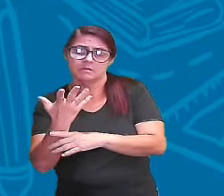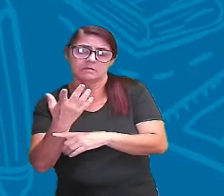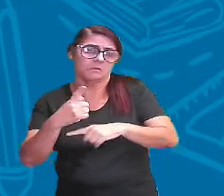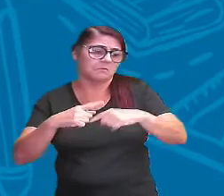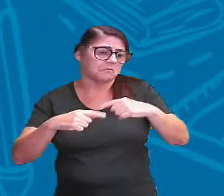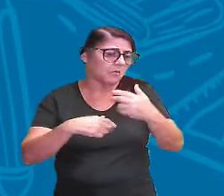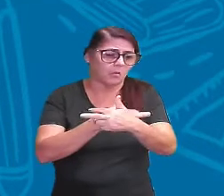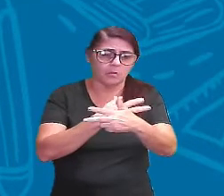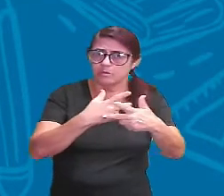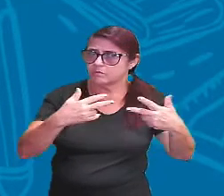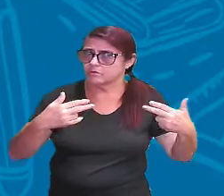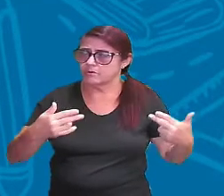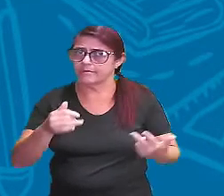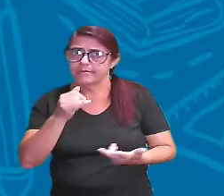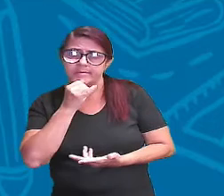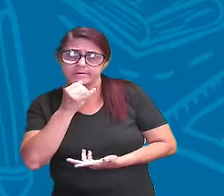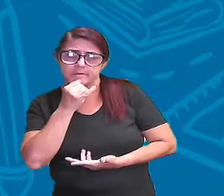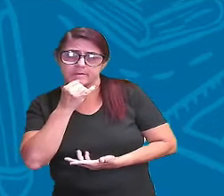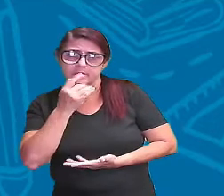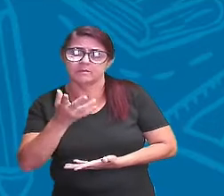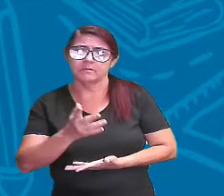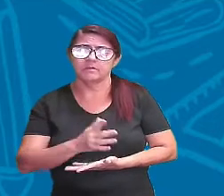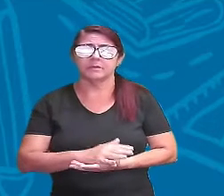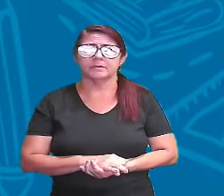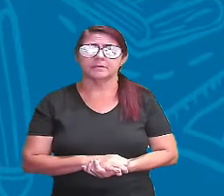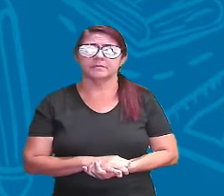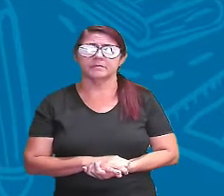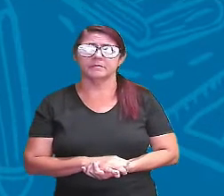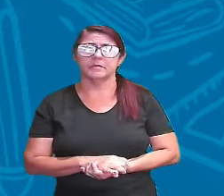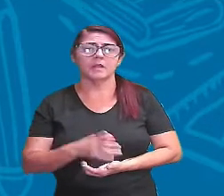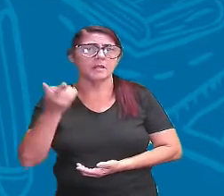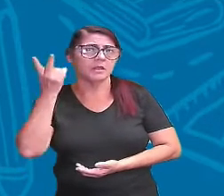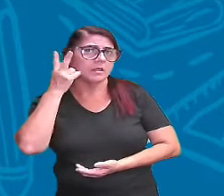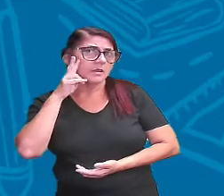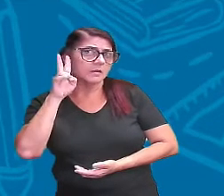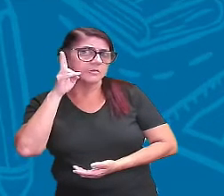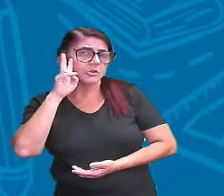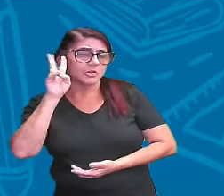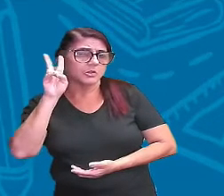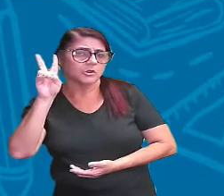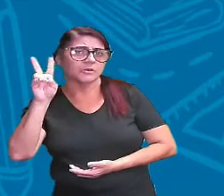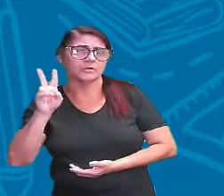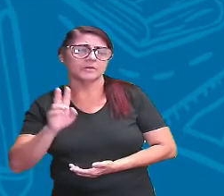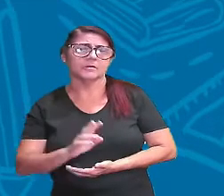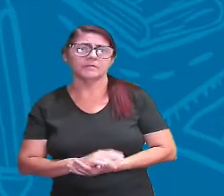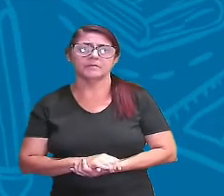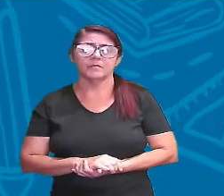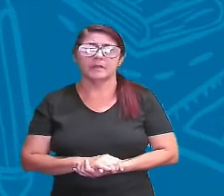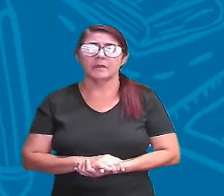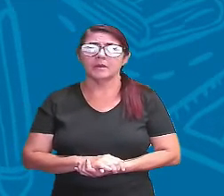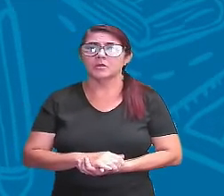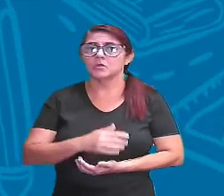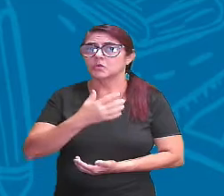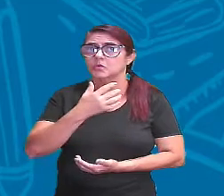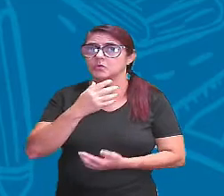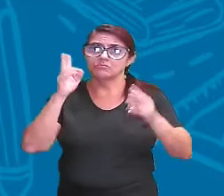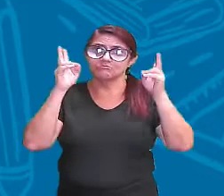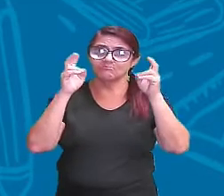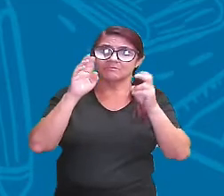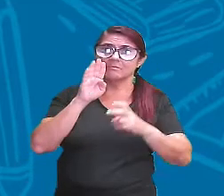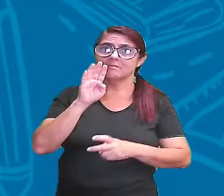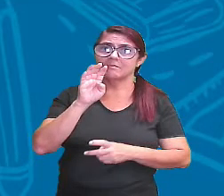objetos humanizados. Vou dar um exemplo. Na história da Bela e a Fera,